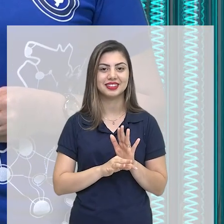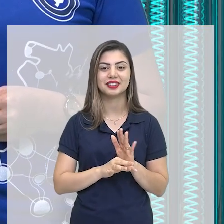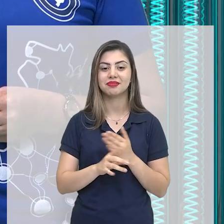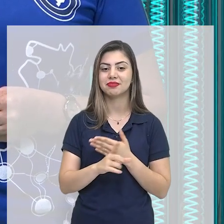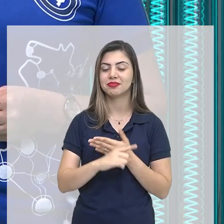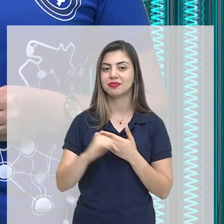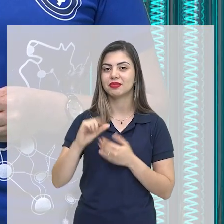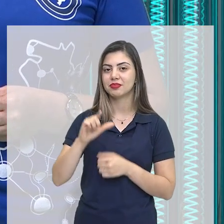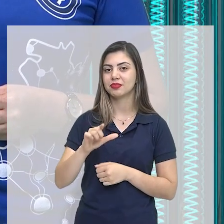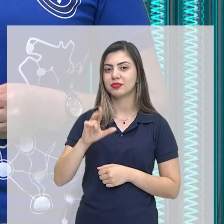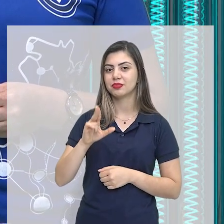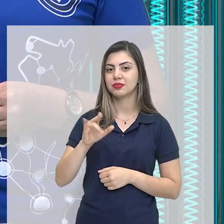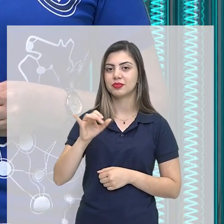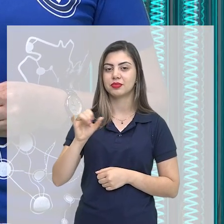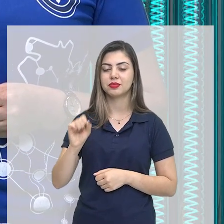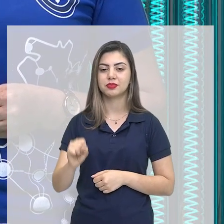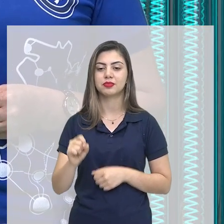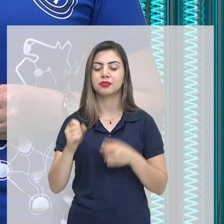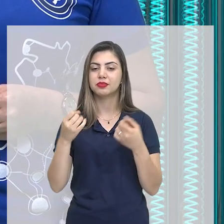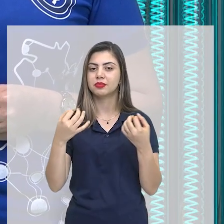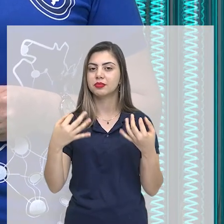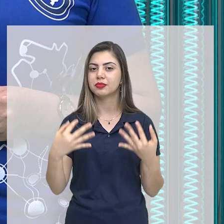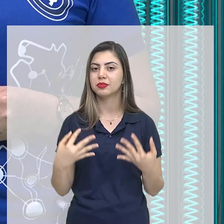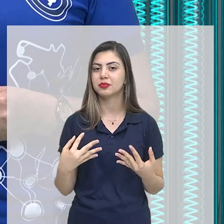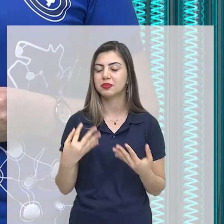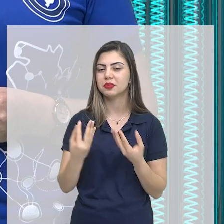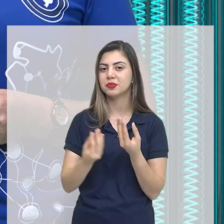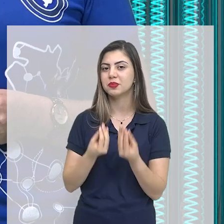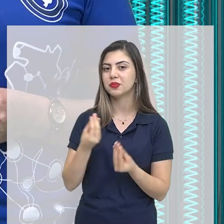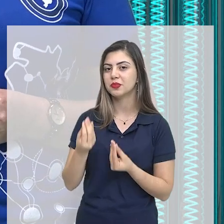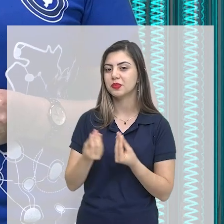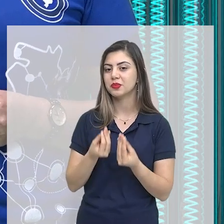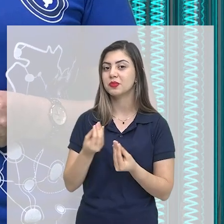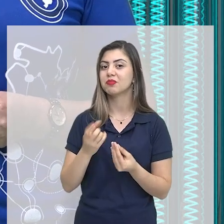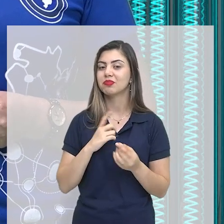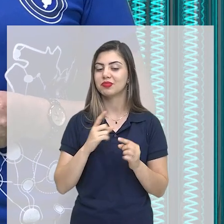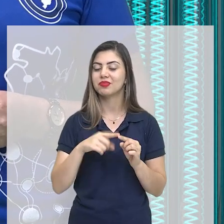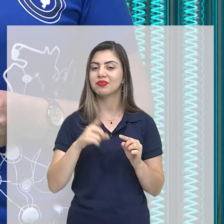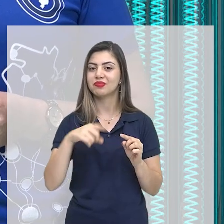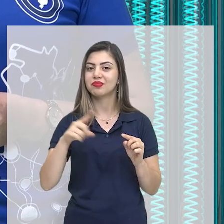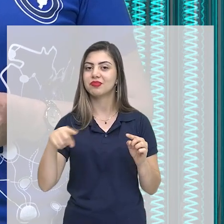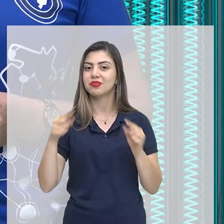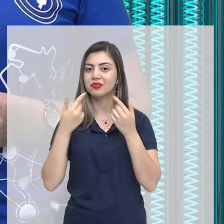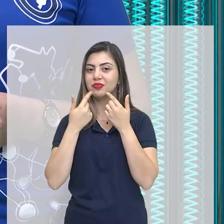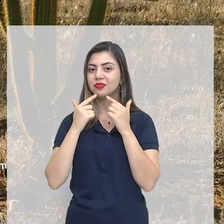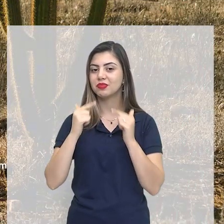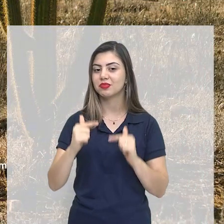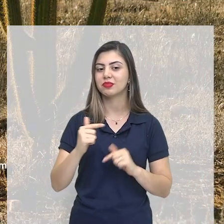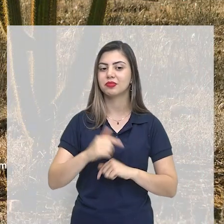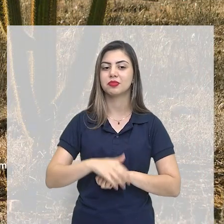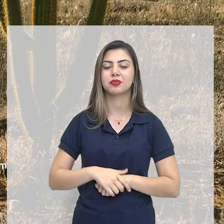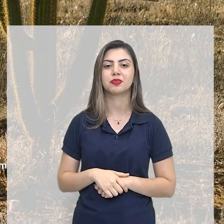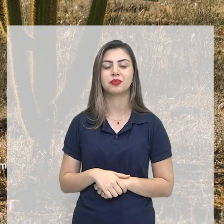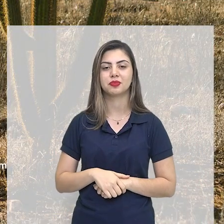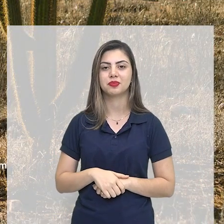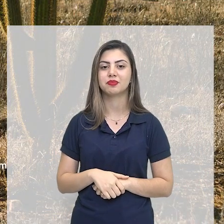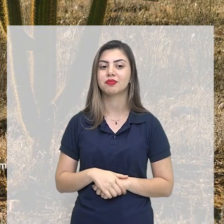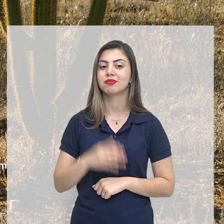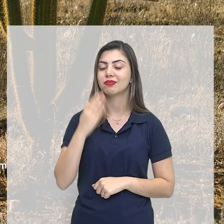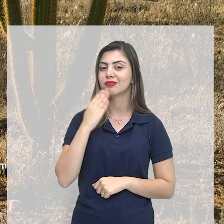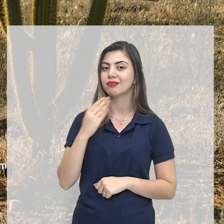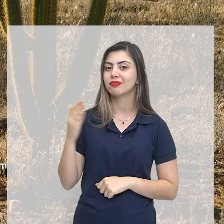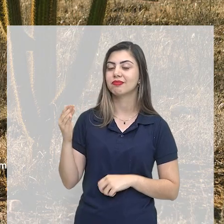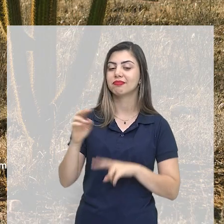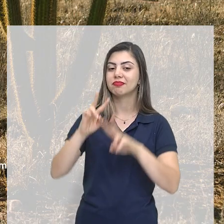Luiz Gonzaga, que vai mostrar para vocês algumas variações da língua. Vamos lá. Temos